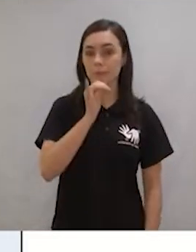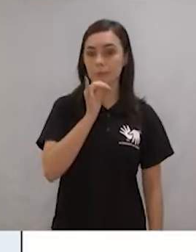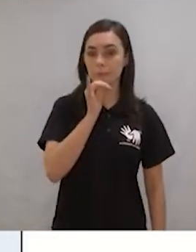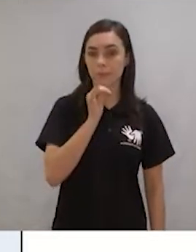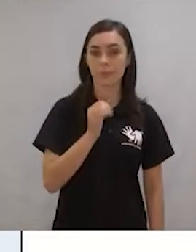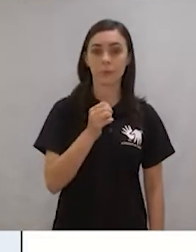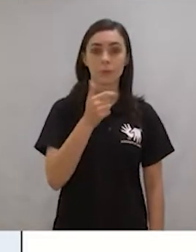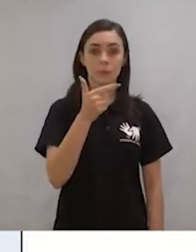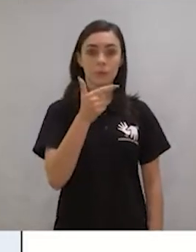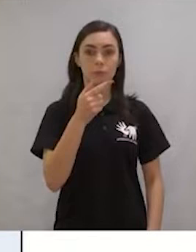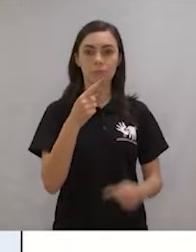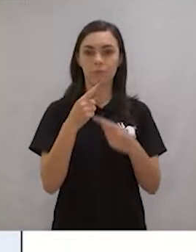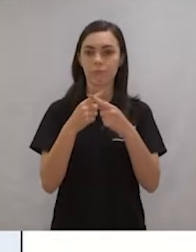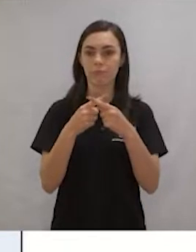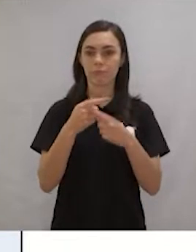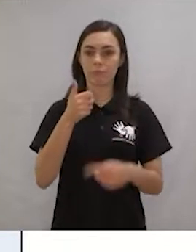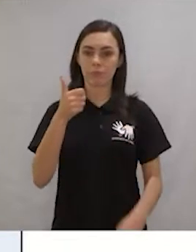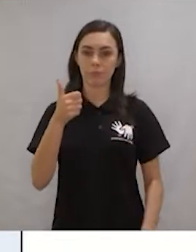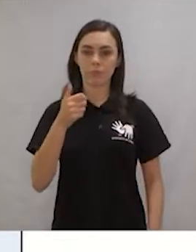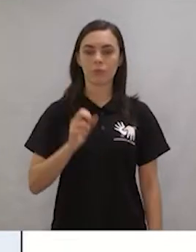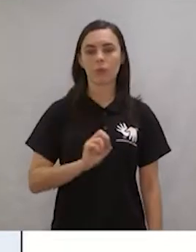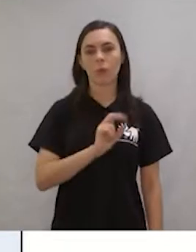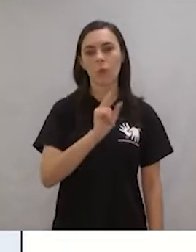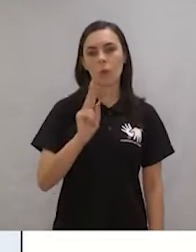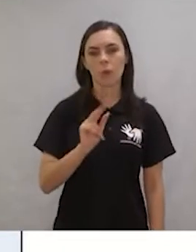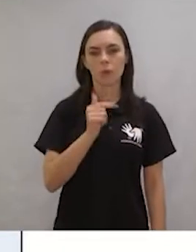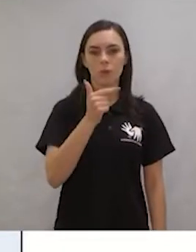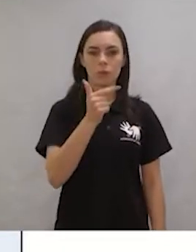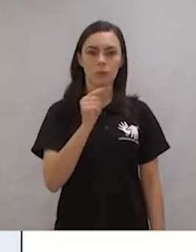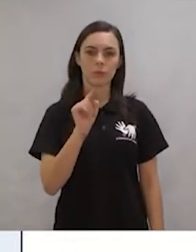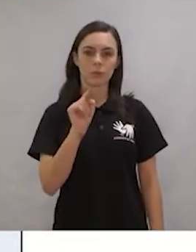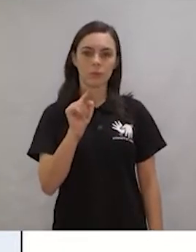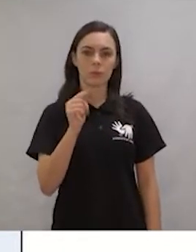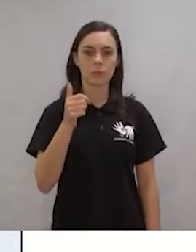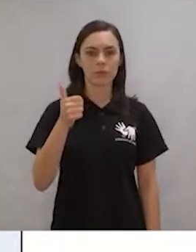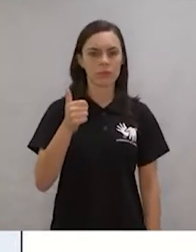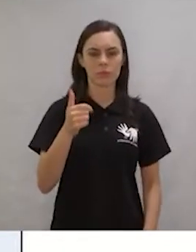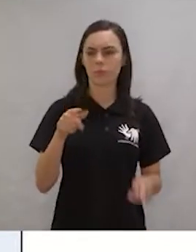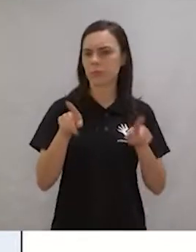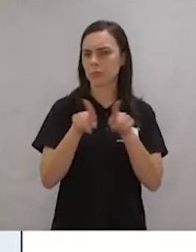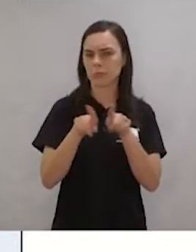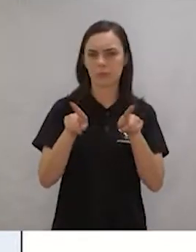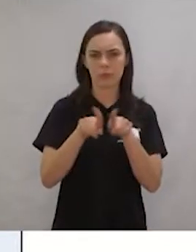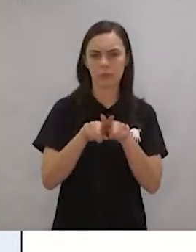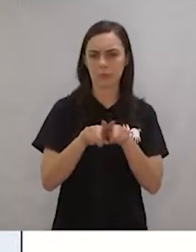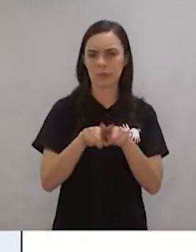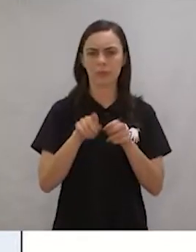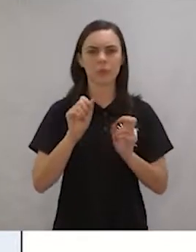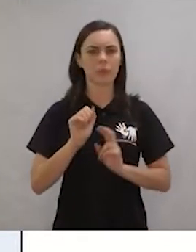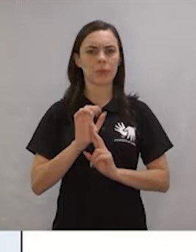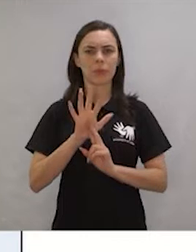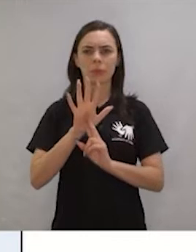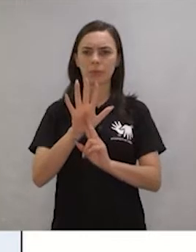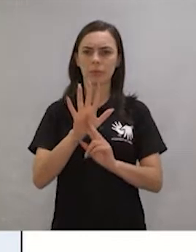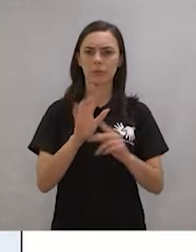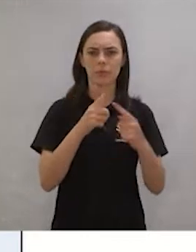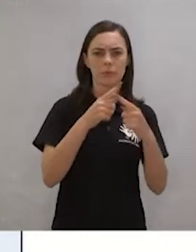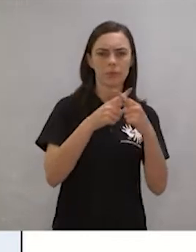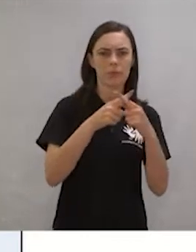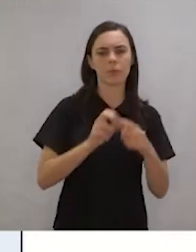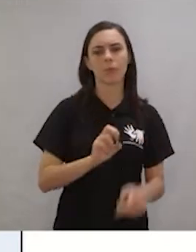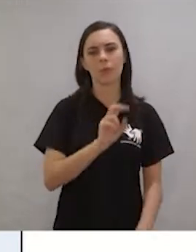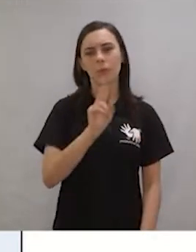2 vezes o 1 ou 2 vezes o 1, que é a mesma coisa. Representado por